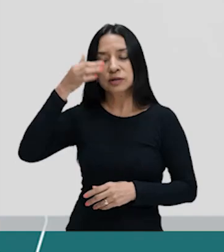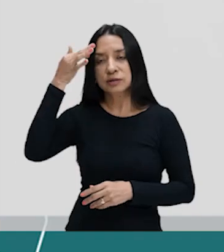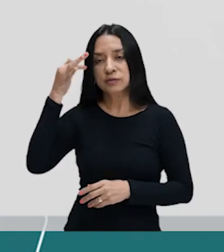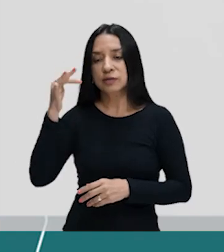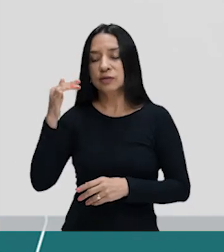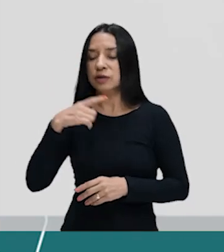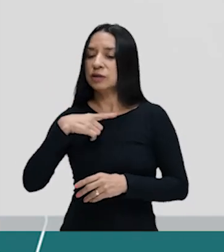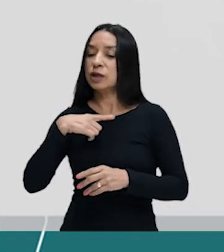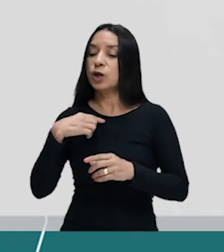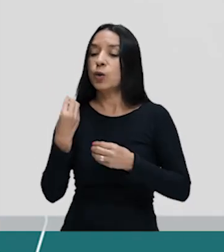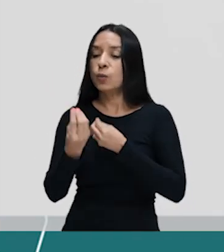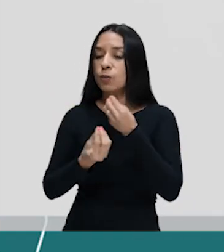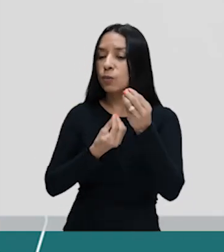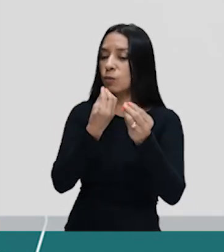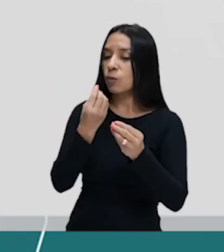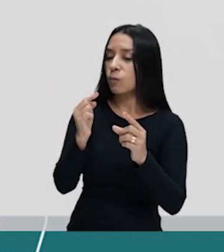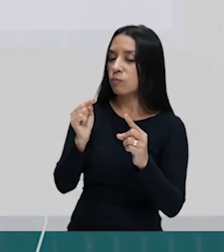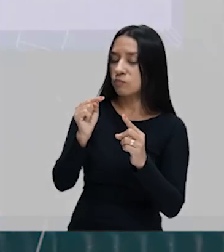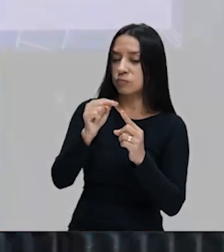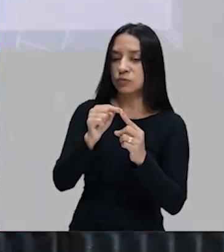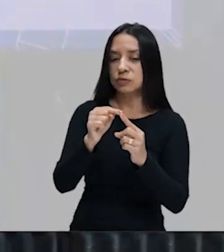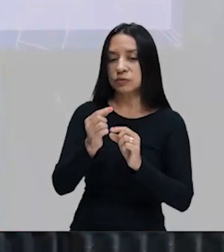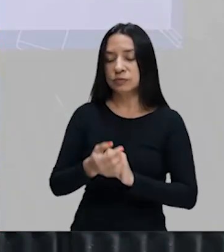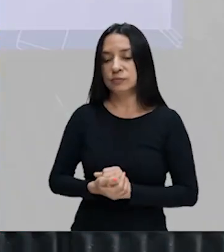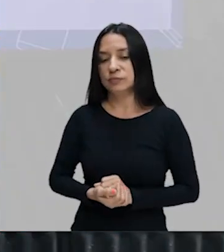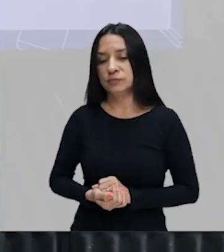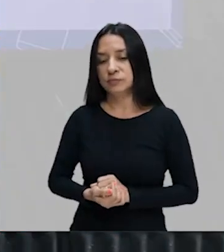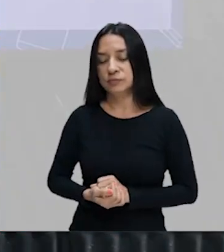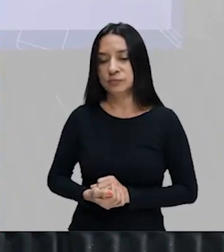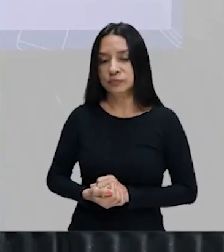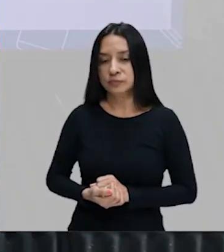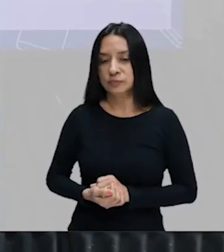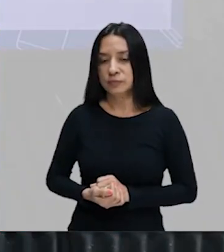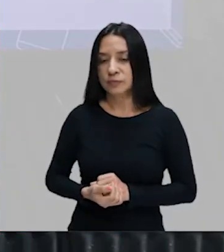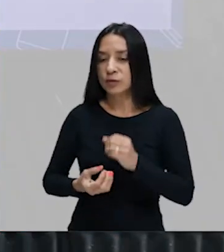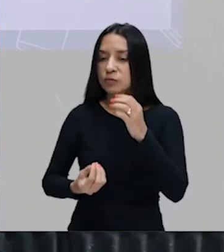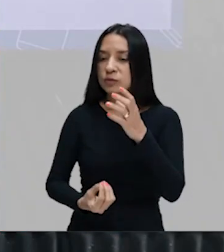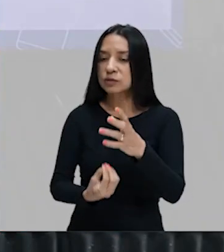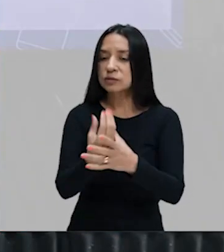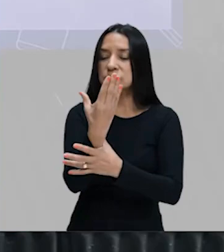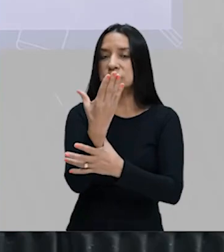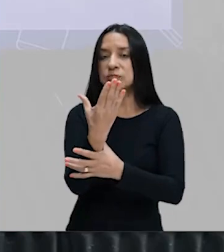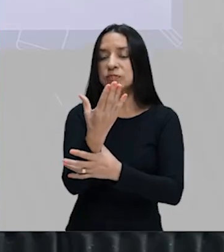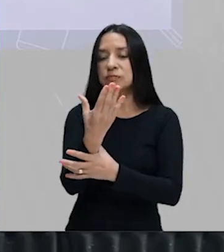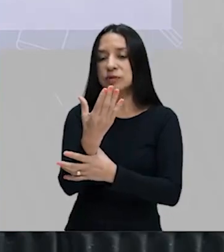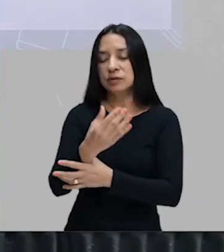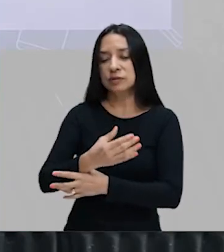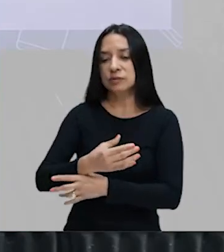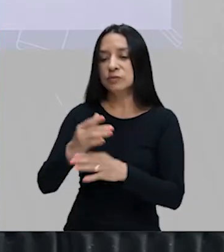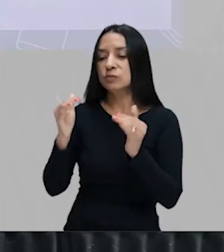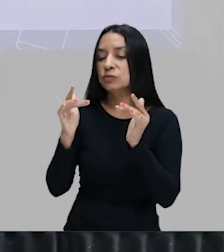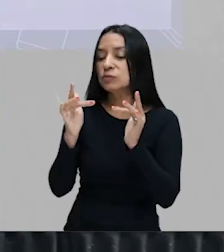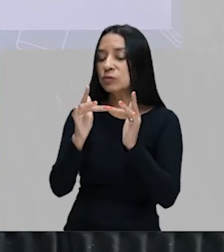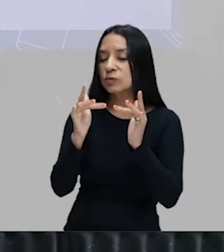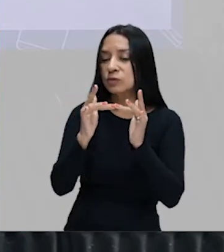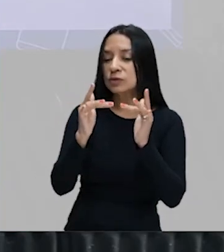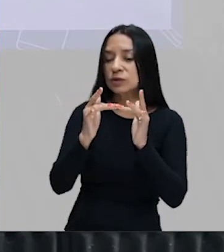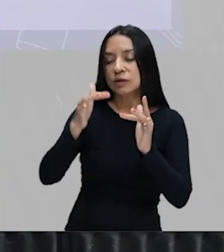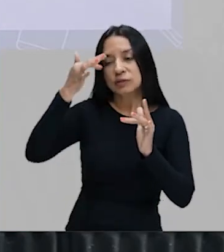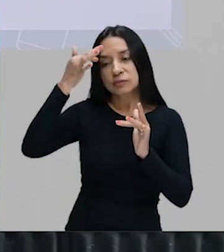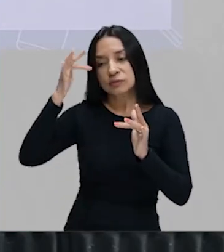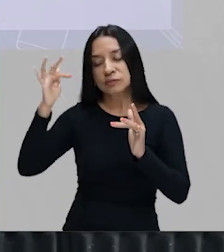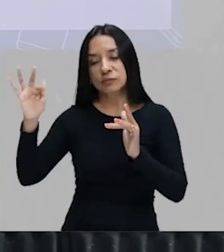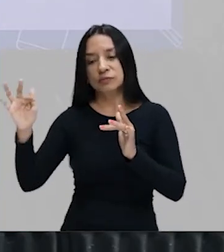como objeto. O nascimento da reflexão filosófica, dessa experiência filosófica, desse contato com o filosofar,